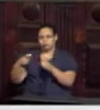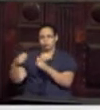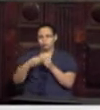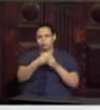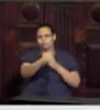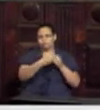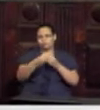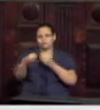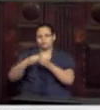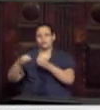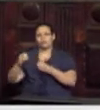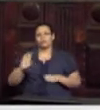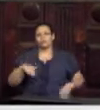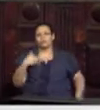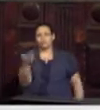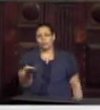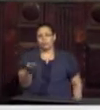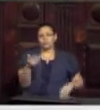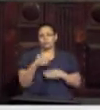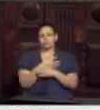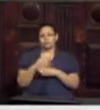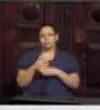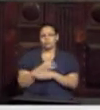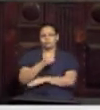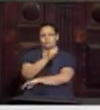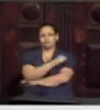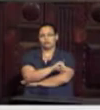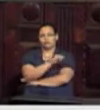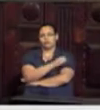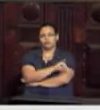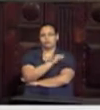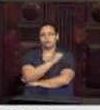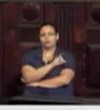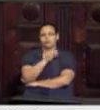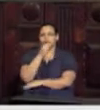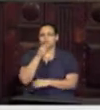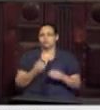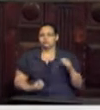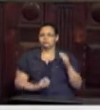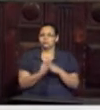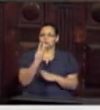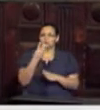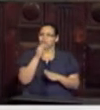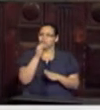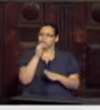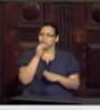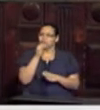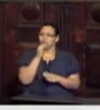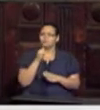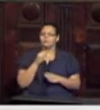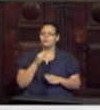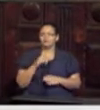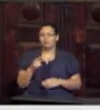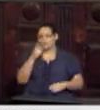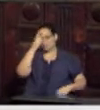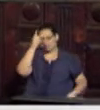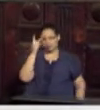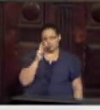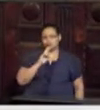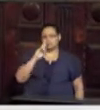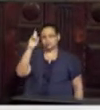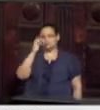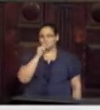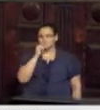espaços fora da cidade do Rio de Janeiro. A criação, quem sabe, de um comitê de monitoramento